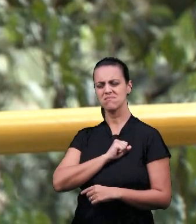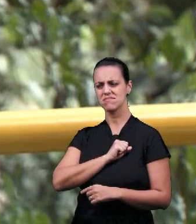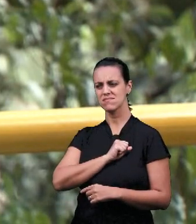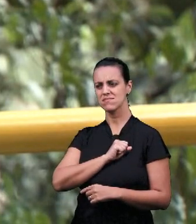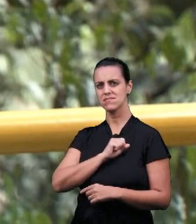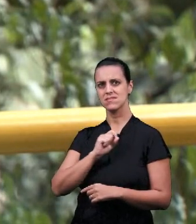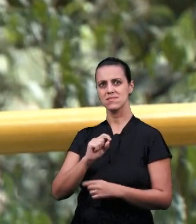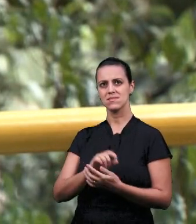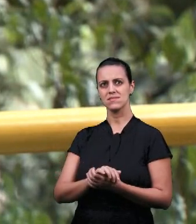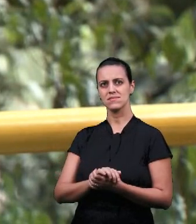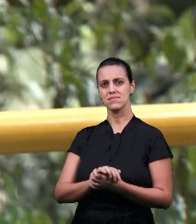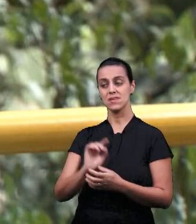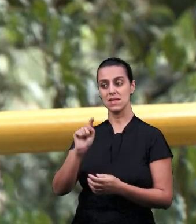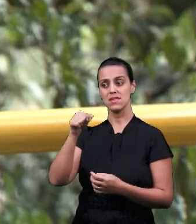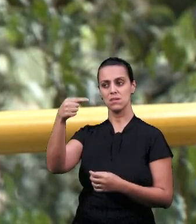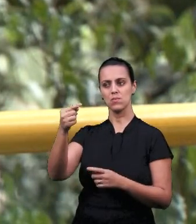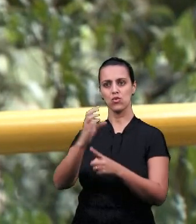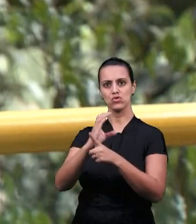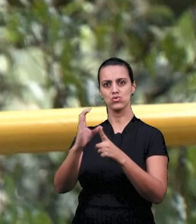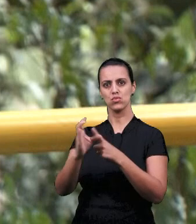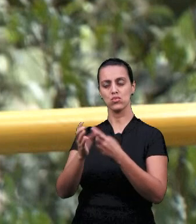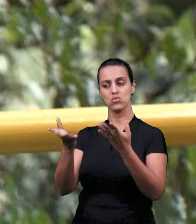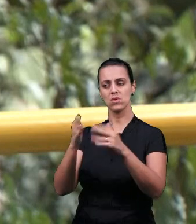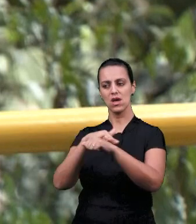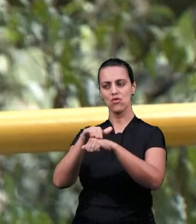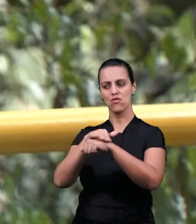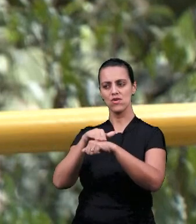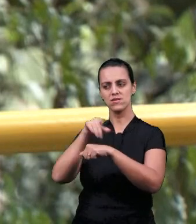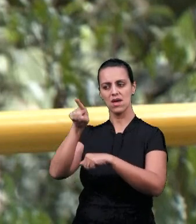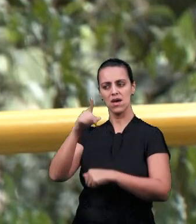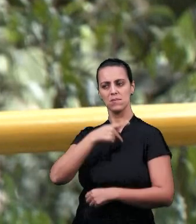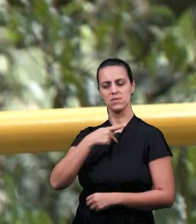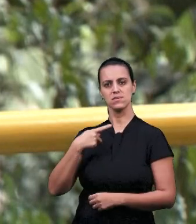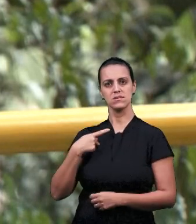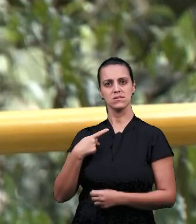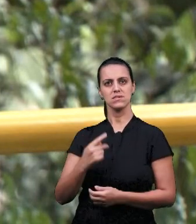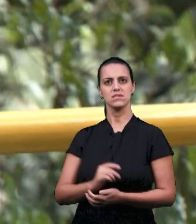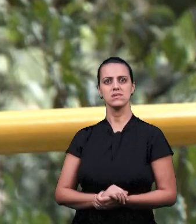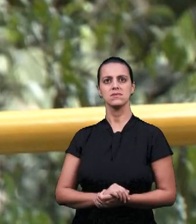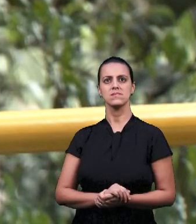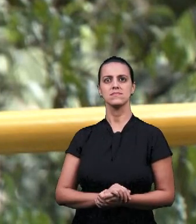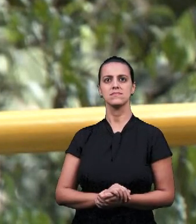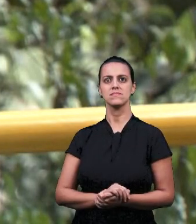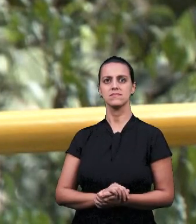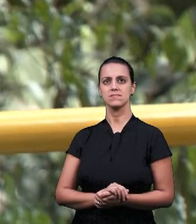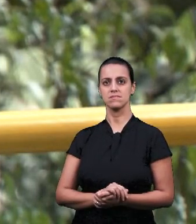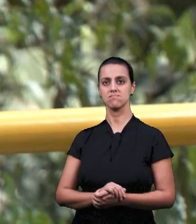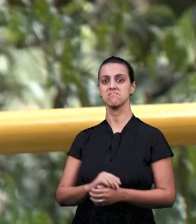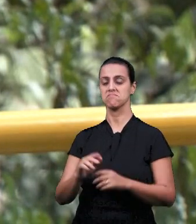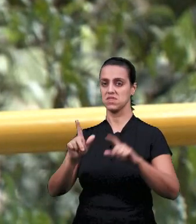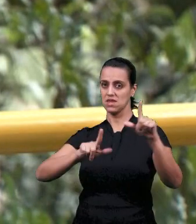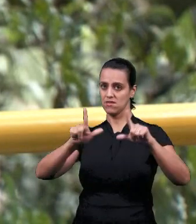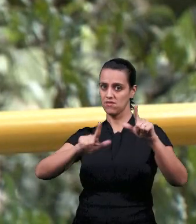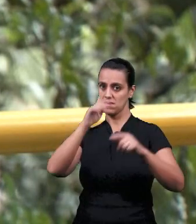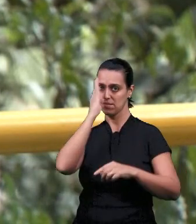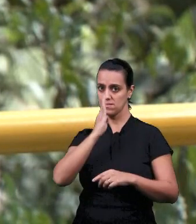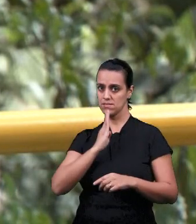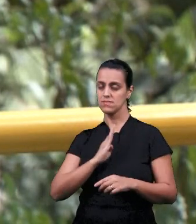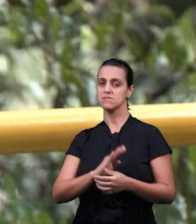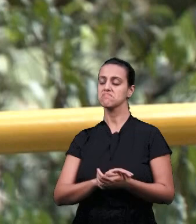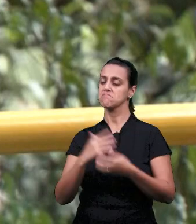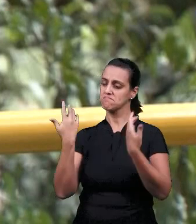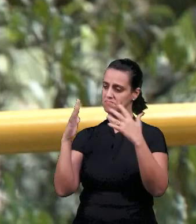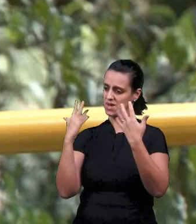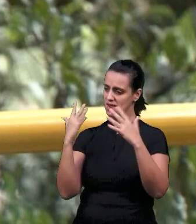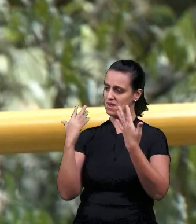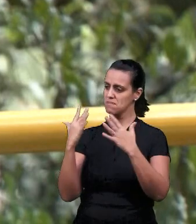culto, ela queria dizer que ela queria conversar com o pastor. Outro relato da Rede Brasil. Parabéns mais uma vez